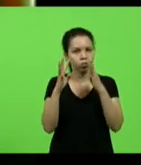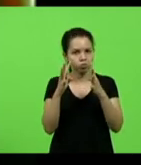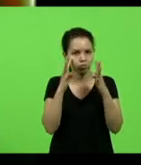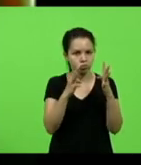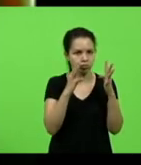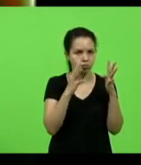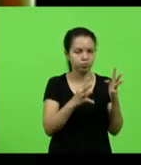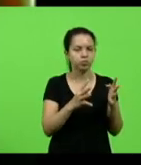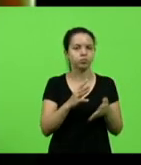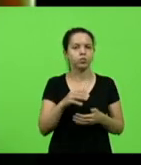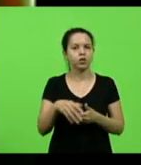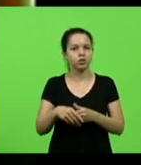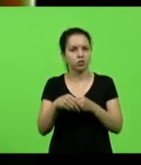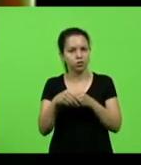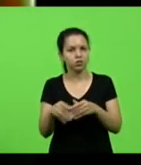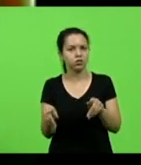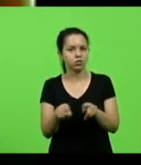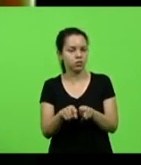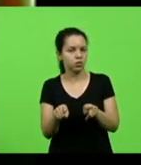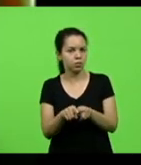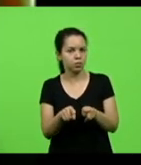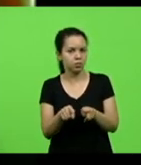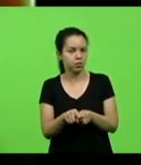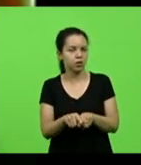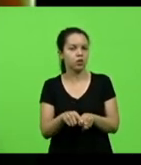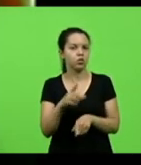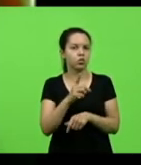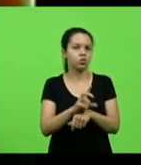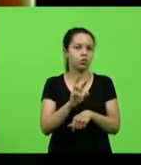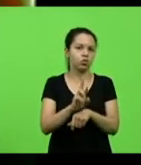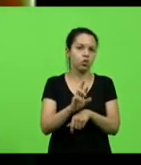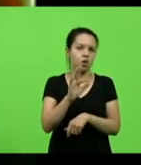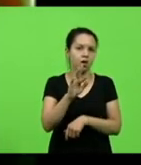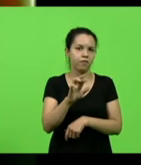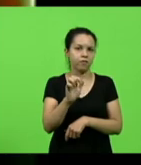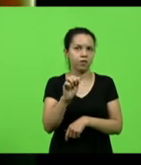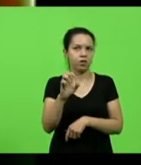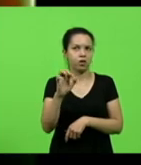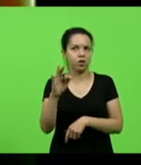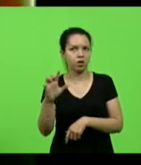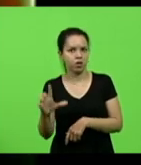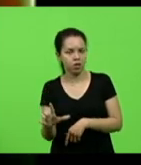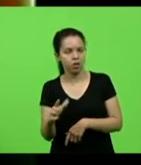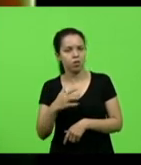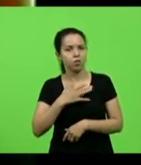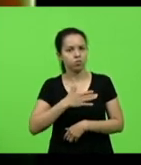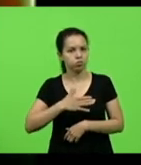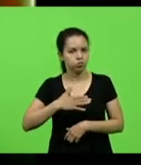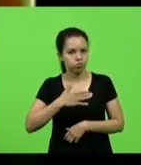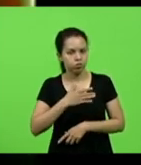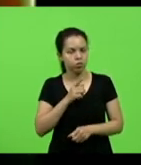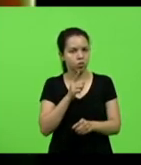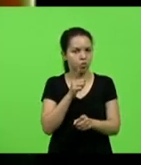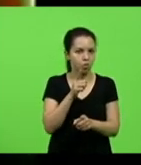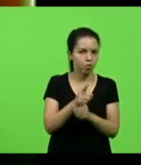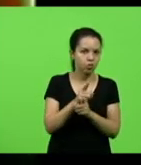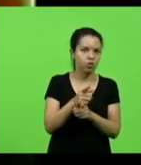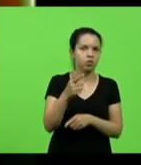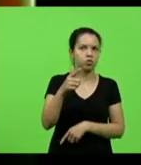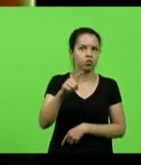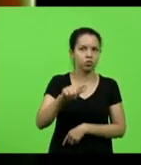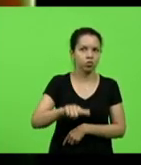uma saudação também especial ao doutor Rafael, uma satisfação reencontrá-lo numa